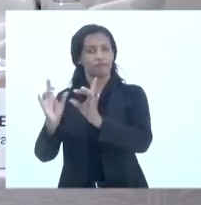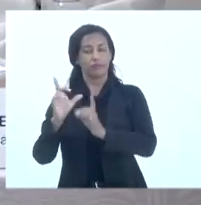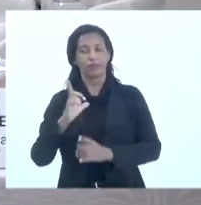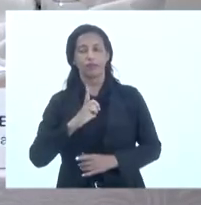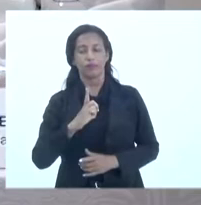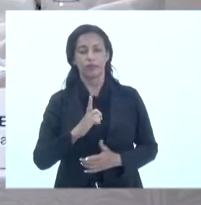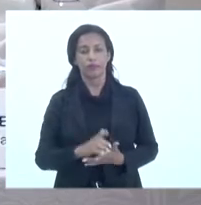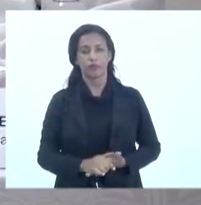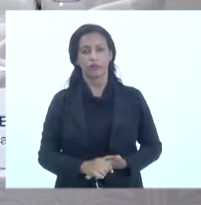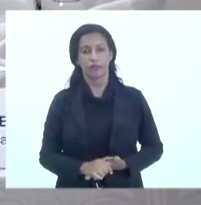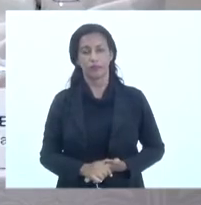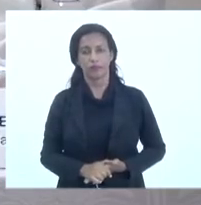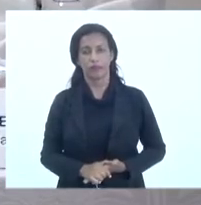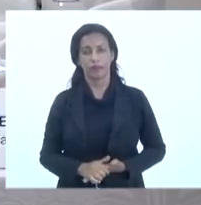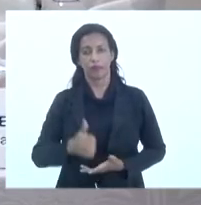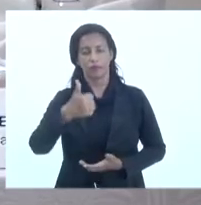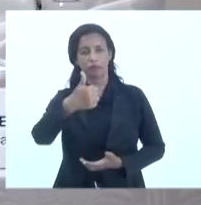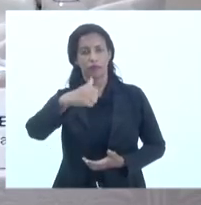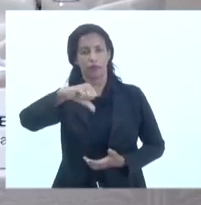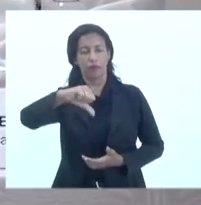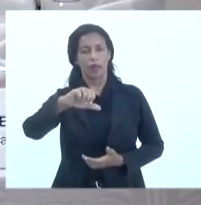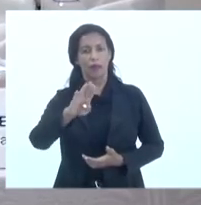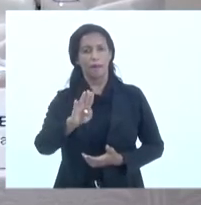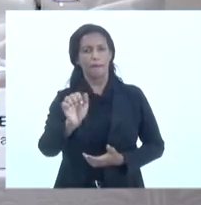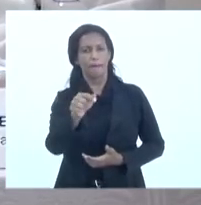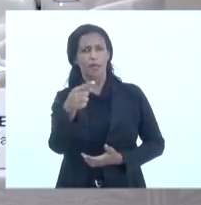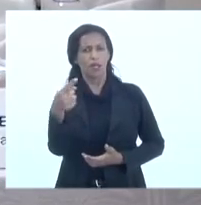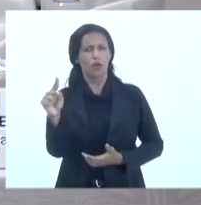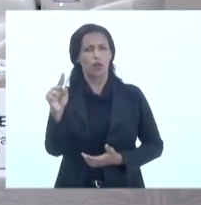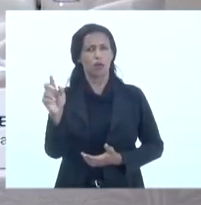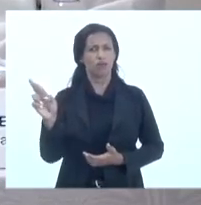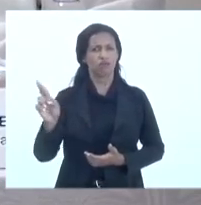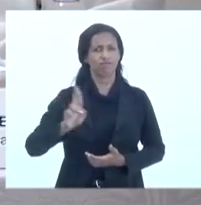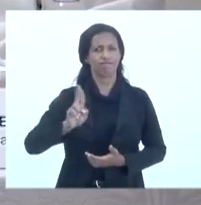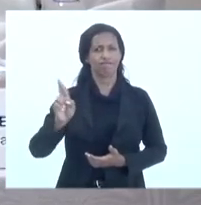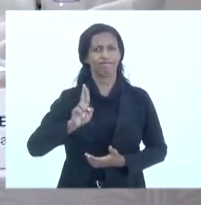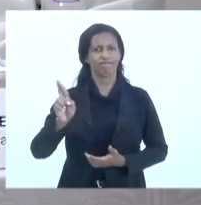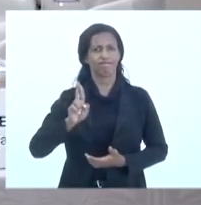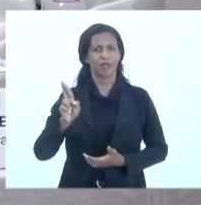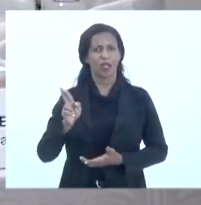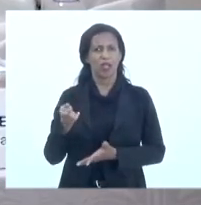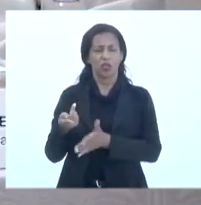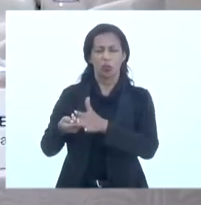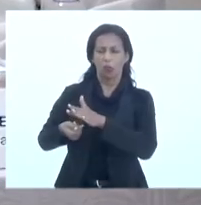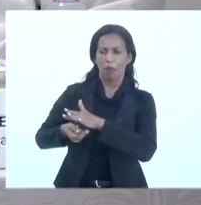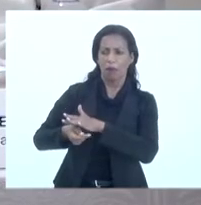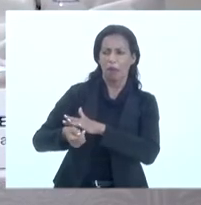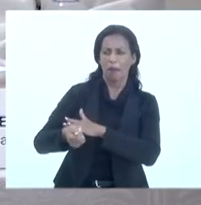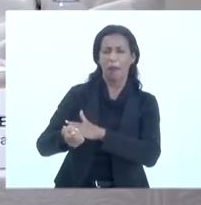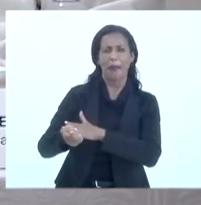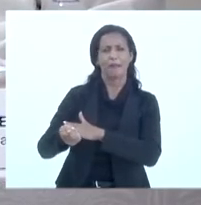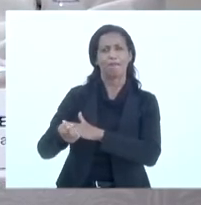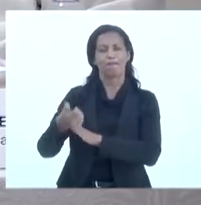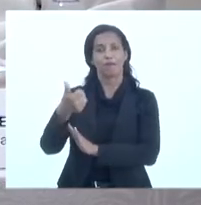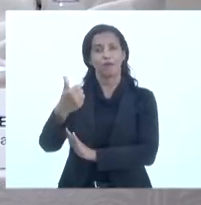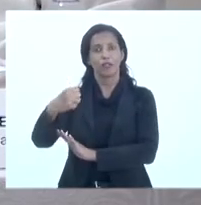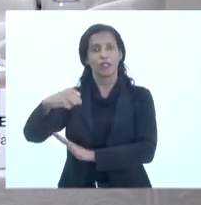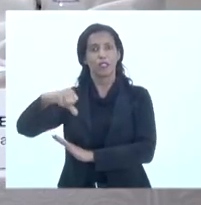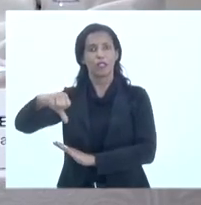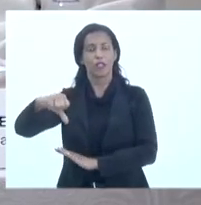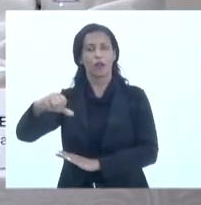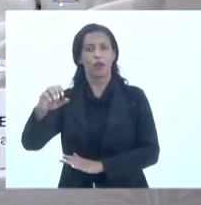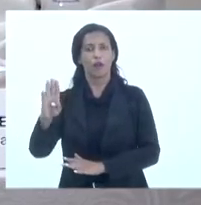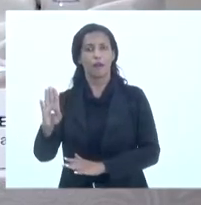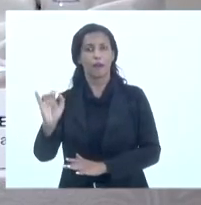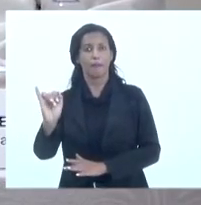Tivemos 19 bilhões de reais de amortização de investimentos. 19 bi. E